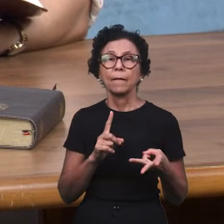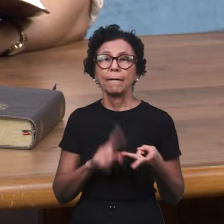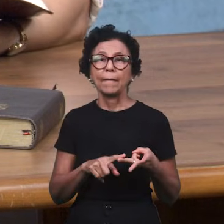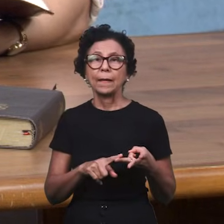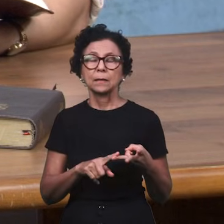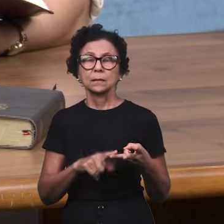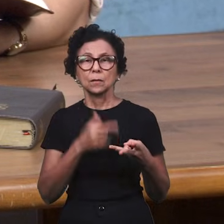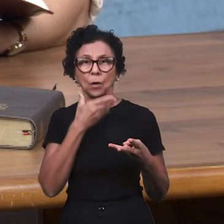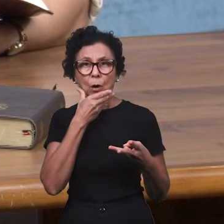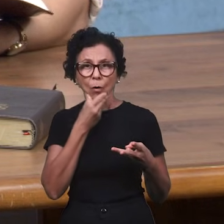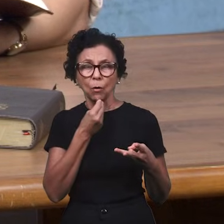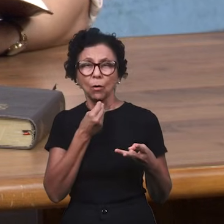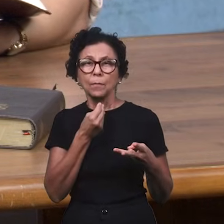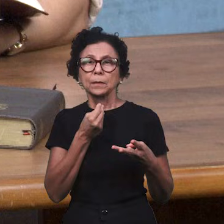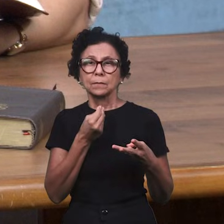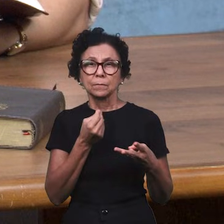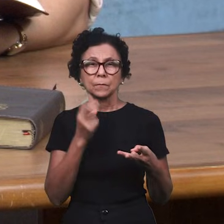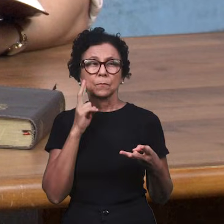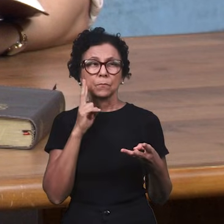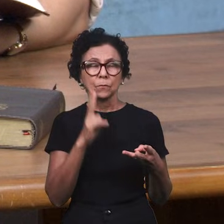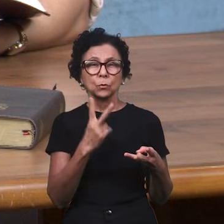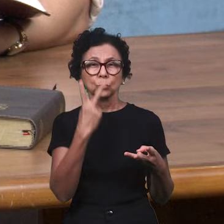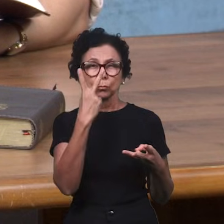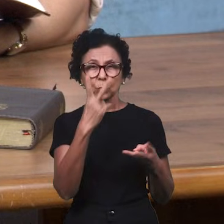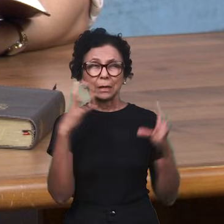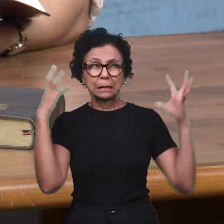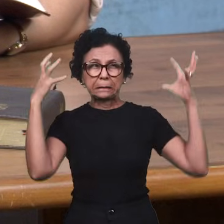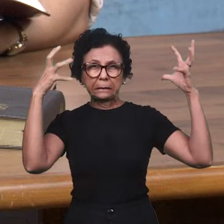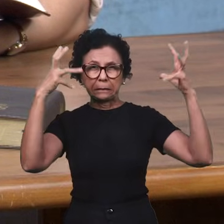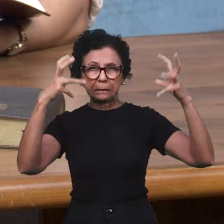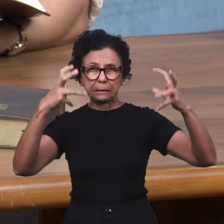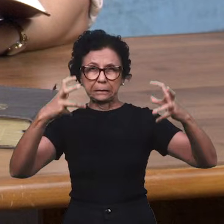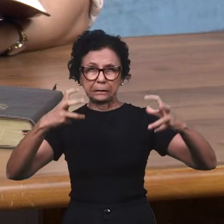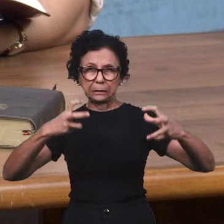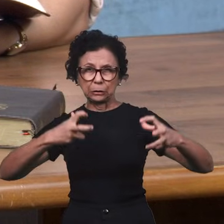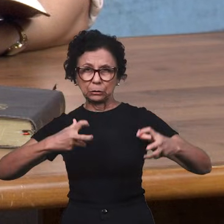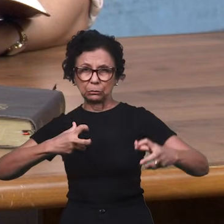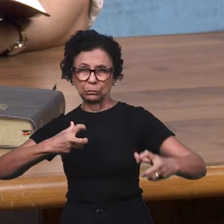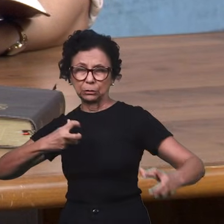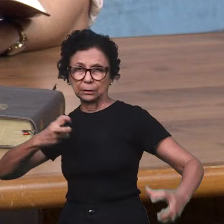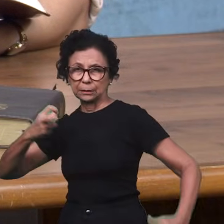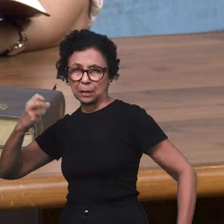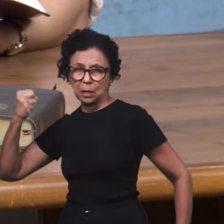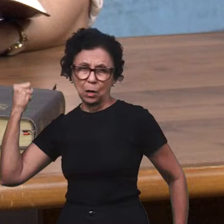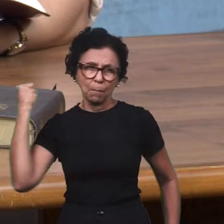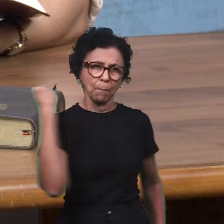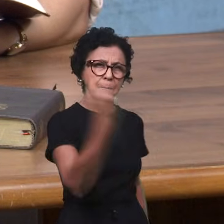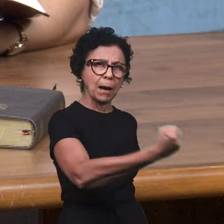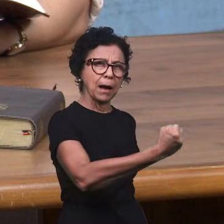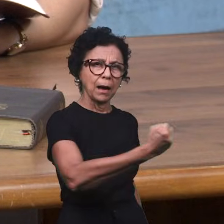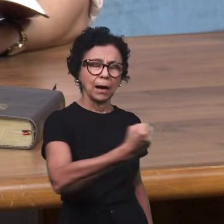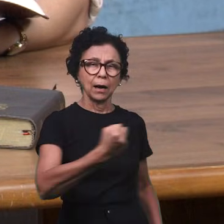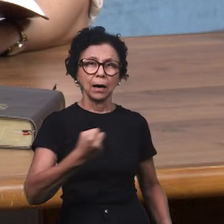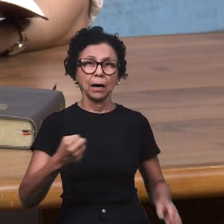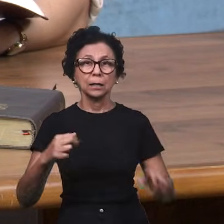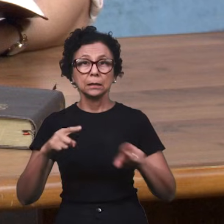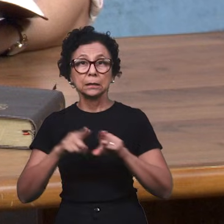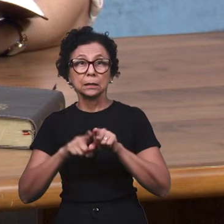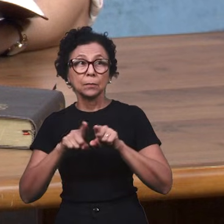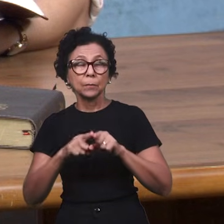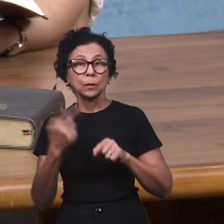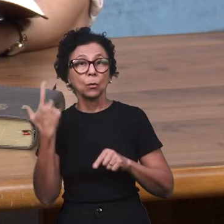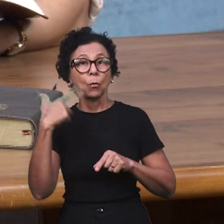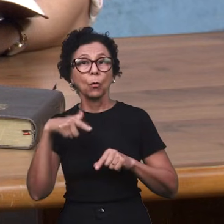2 fortes leões de Moabe, e também desceu e feriu um leão dentro de uma cova no tempo